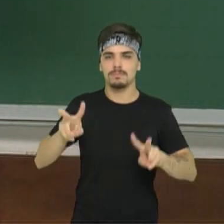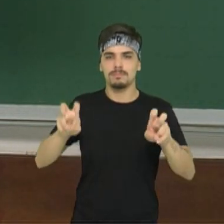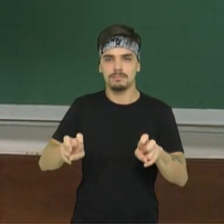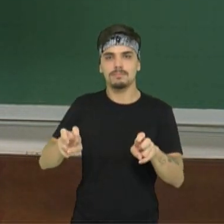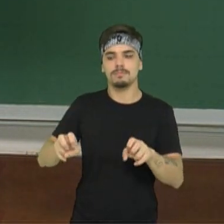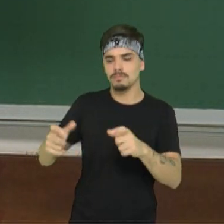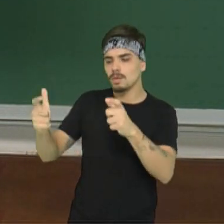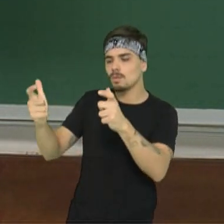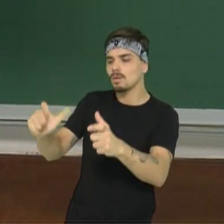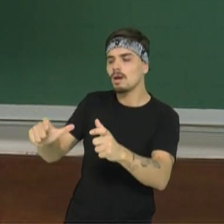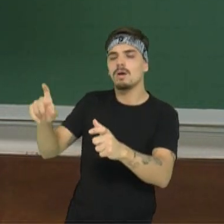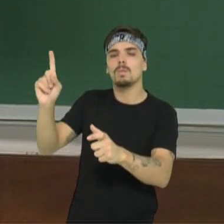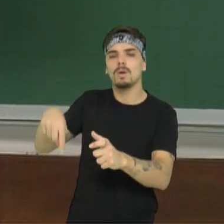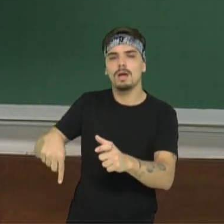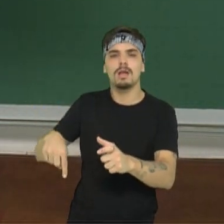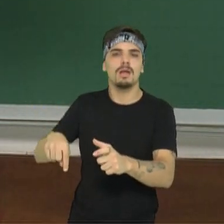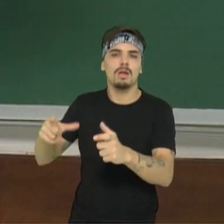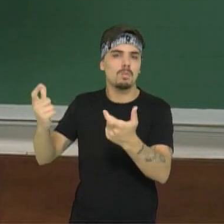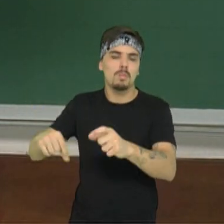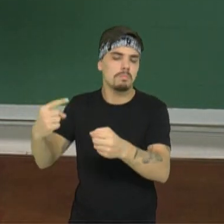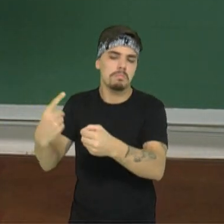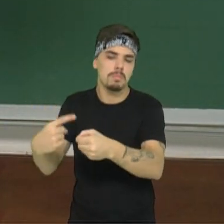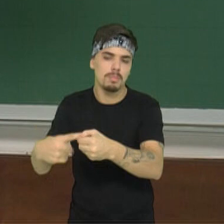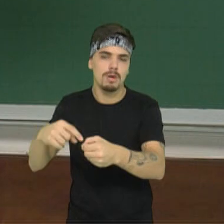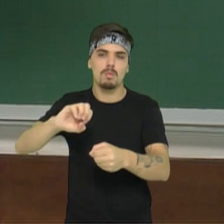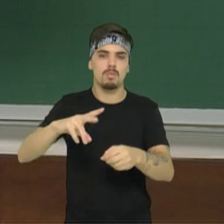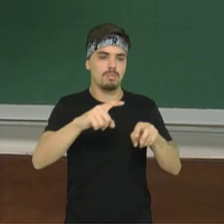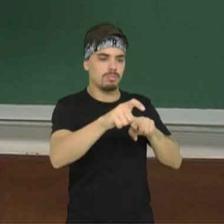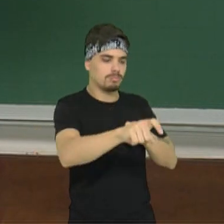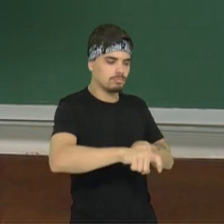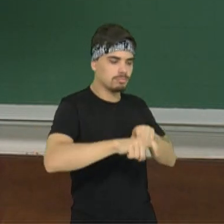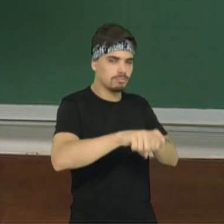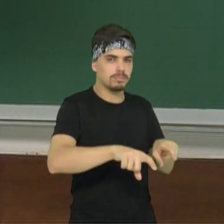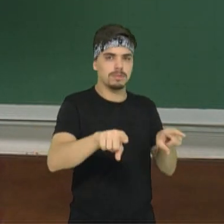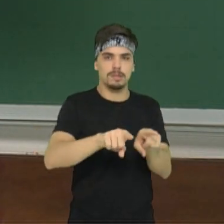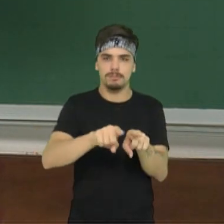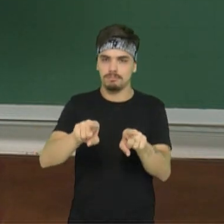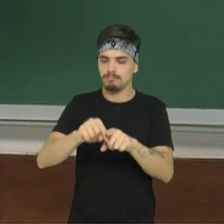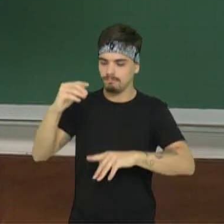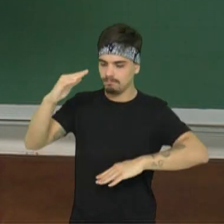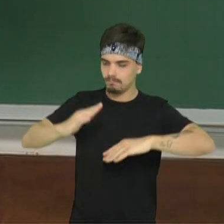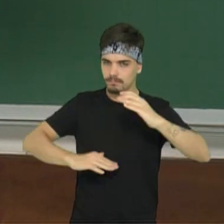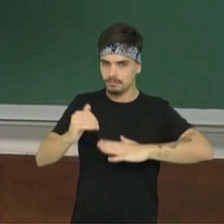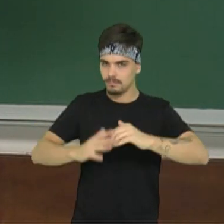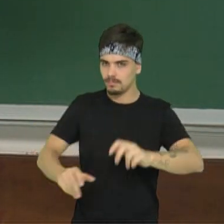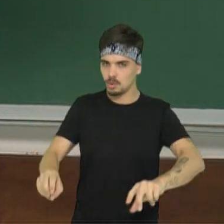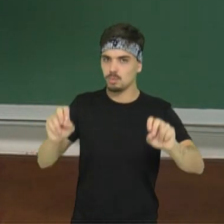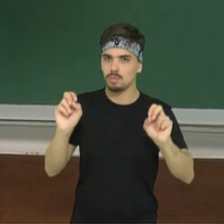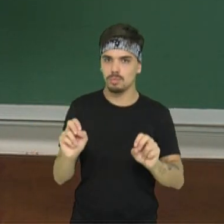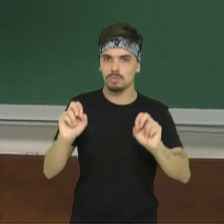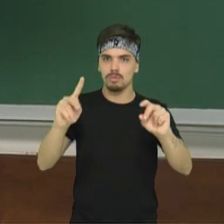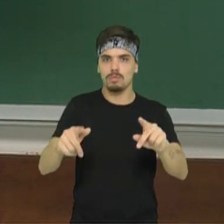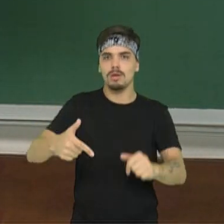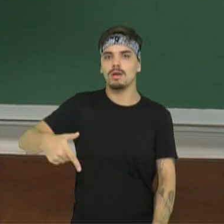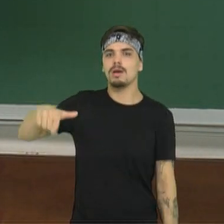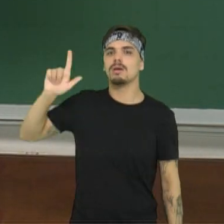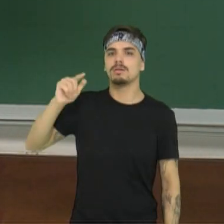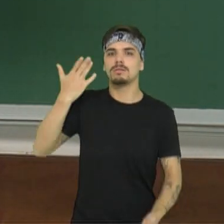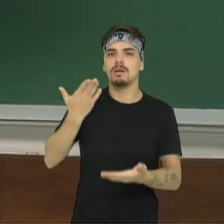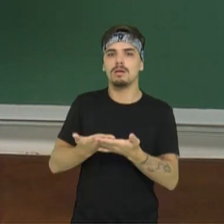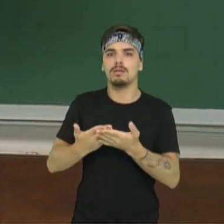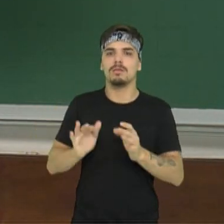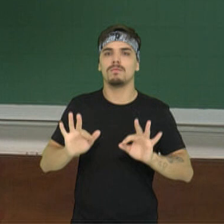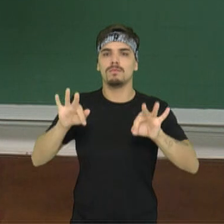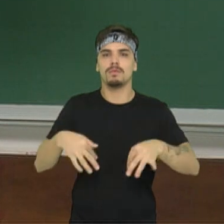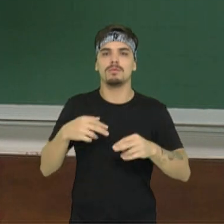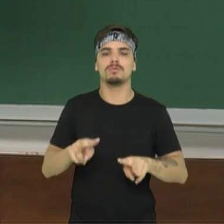que os cerca, seja um espaço urbano, rural, natural ou construído, ok? Na aula anterior, né, finalizamos